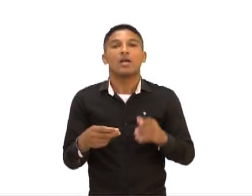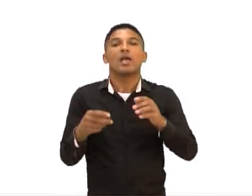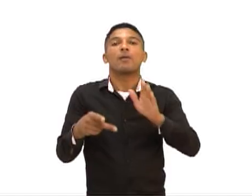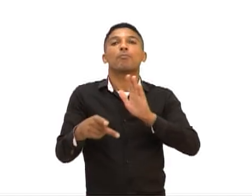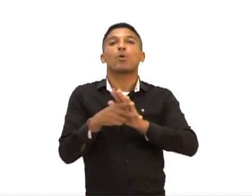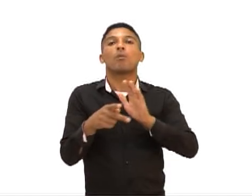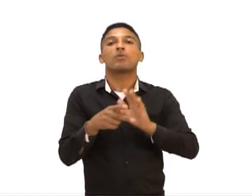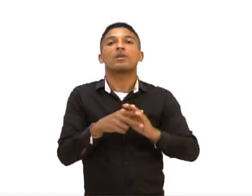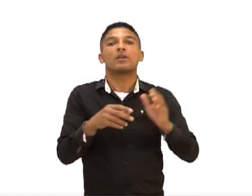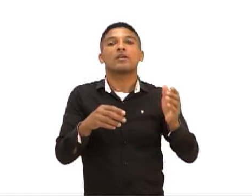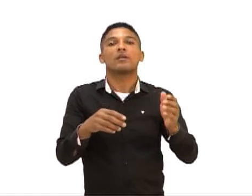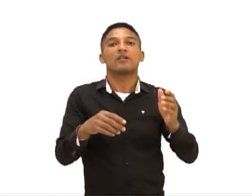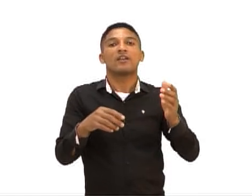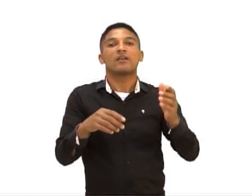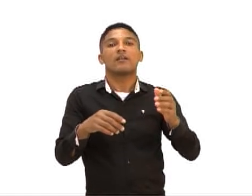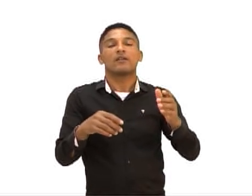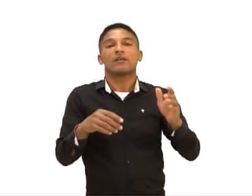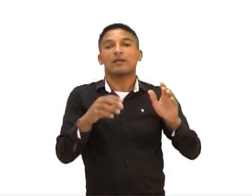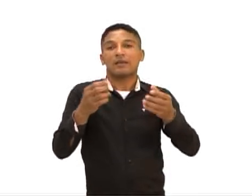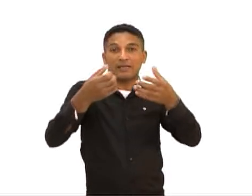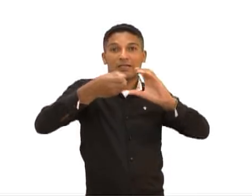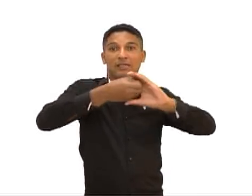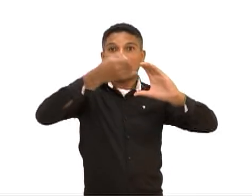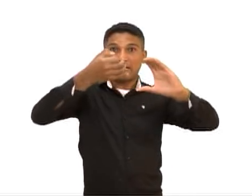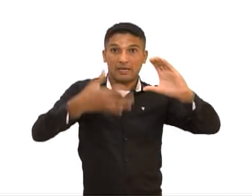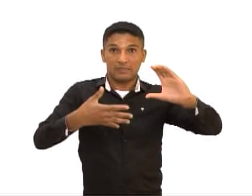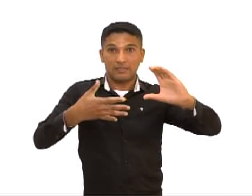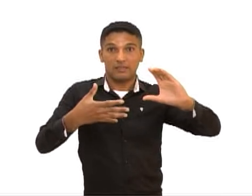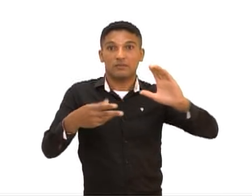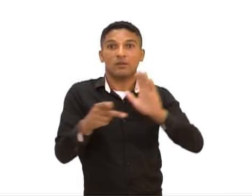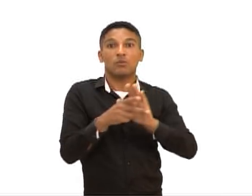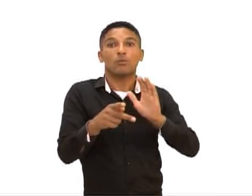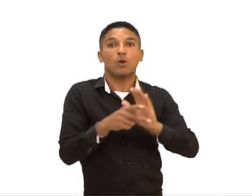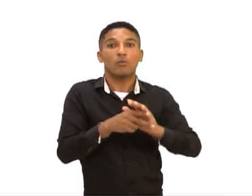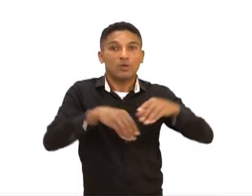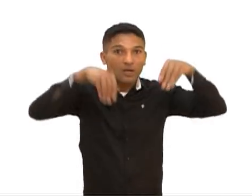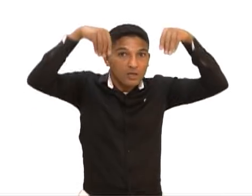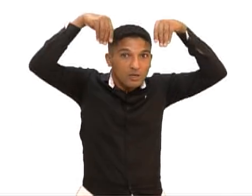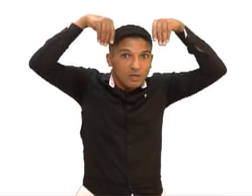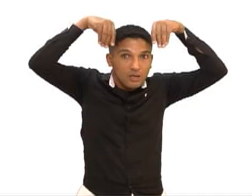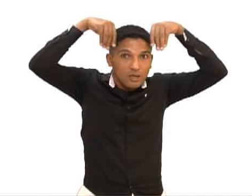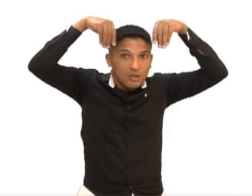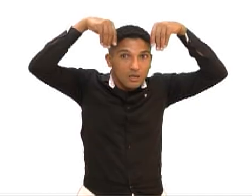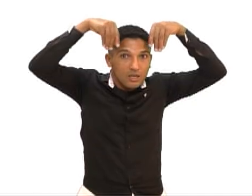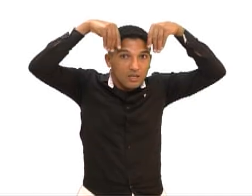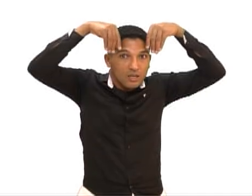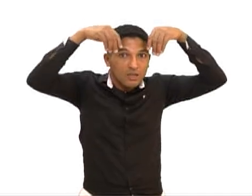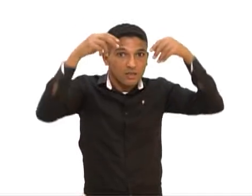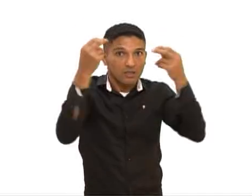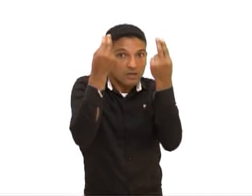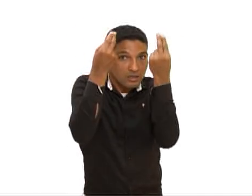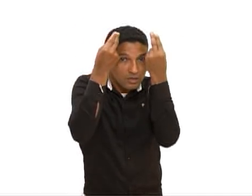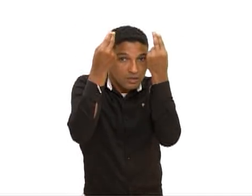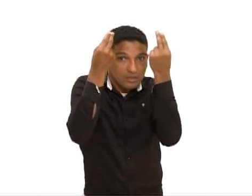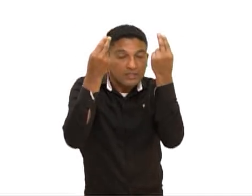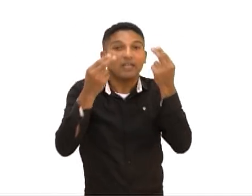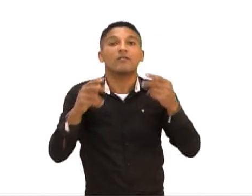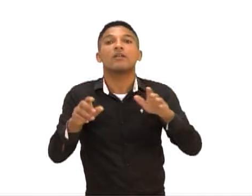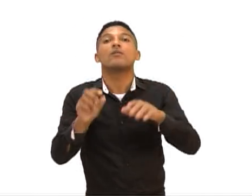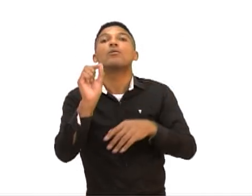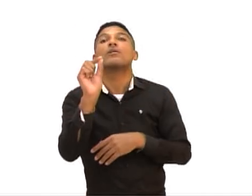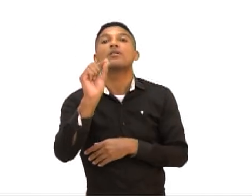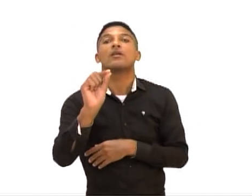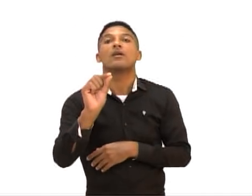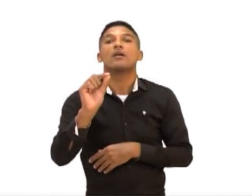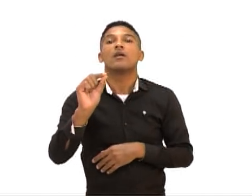que figura de linguagem está presente nesse pôster? Então, quando eu tenho essa frase, ajude um brinquedo a encontrar uma criança, existe uma figura de